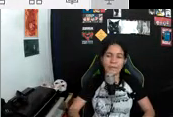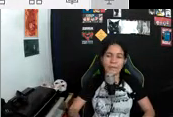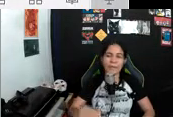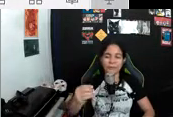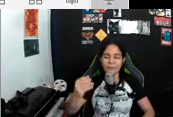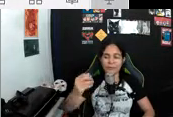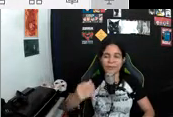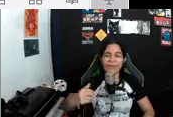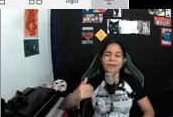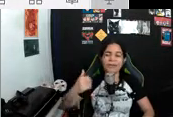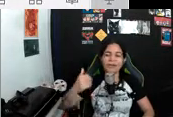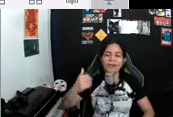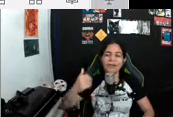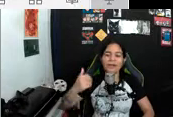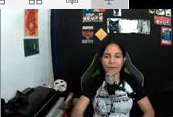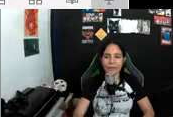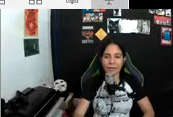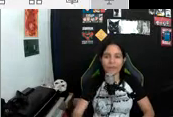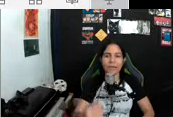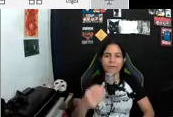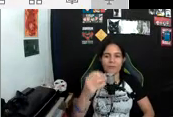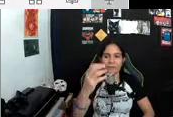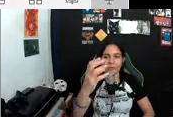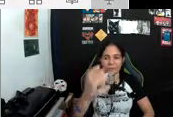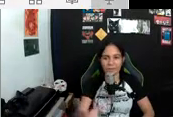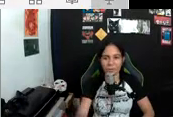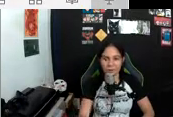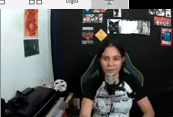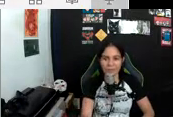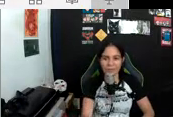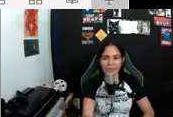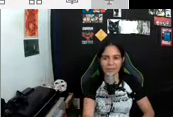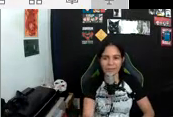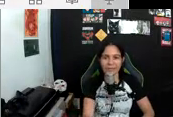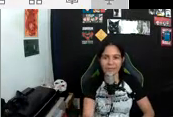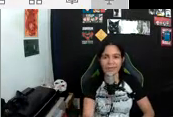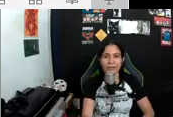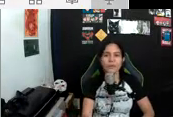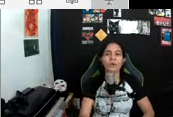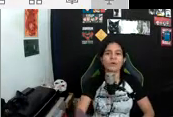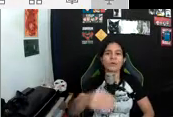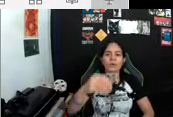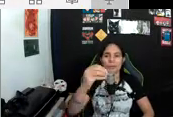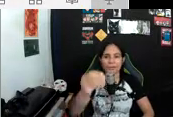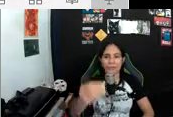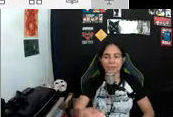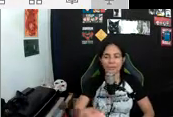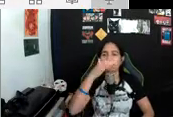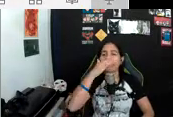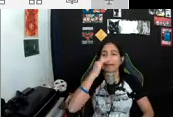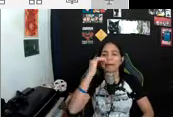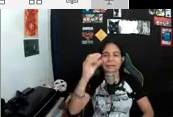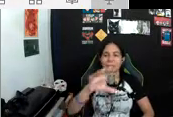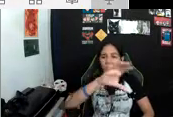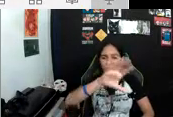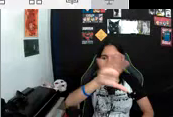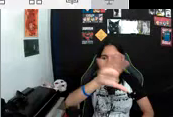vai estar? Você está registrando um atendimento no hospital X com o